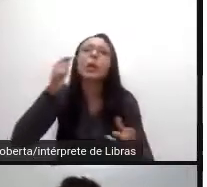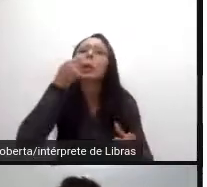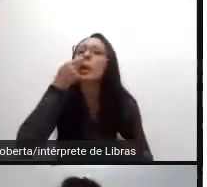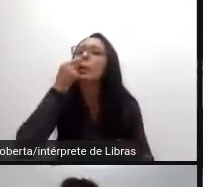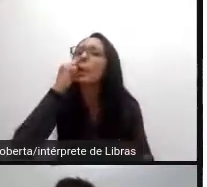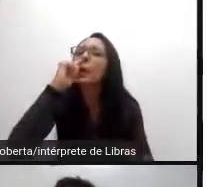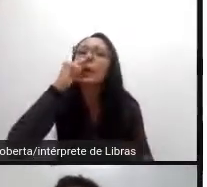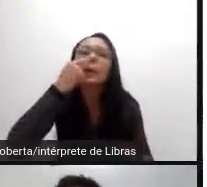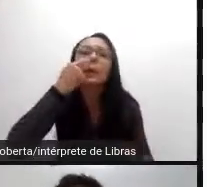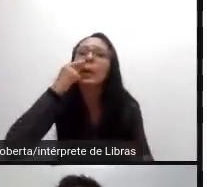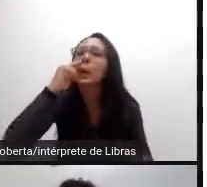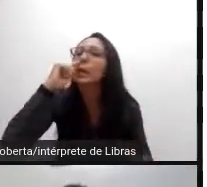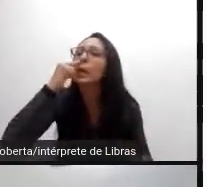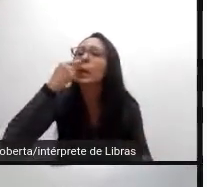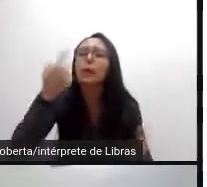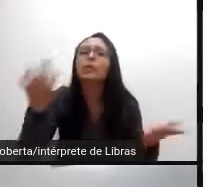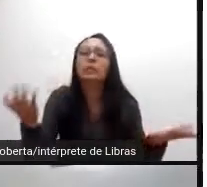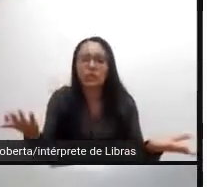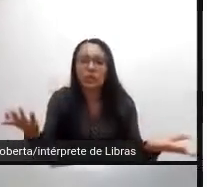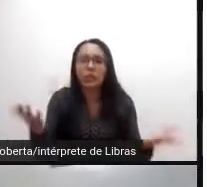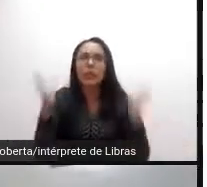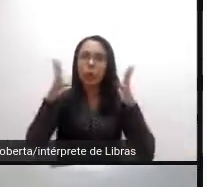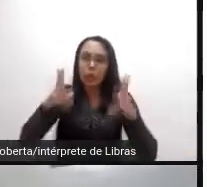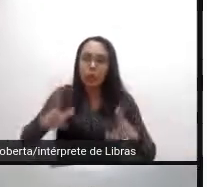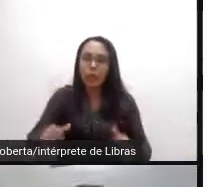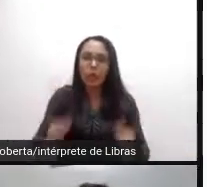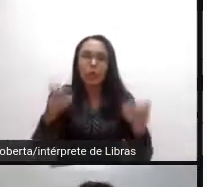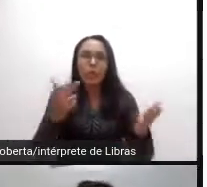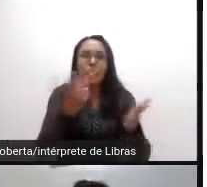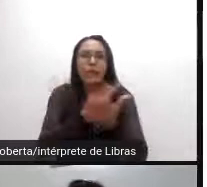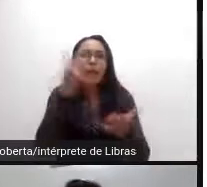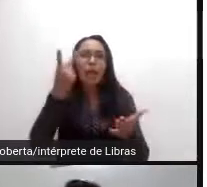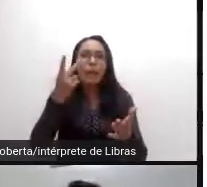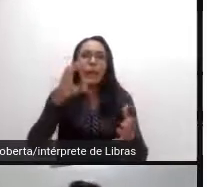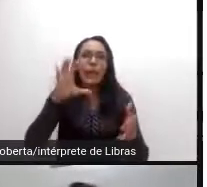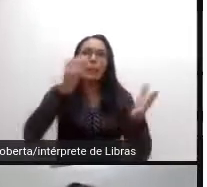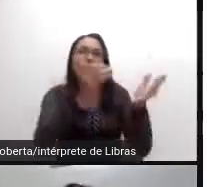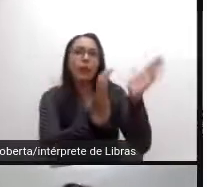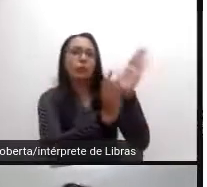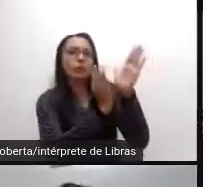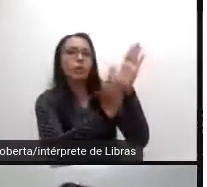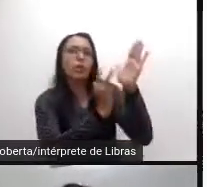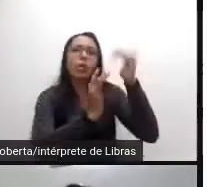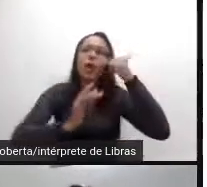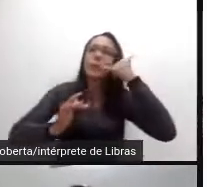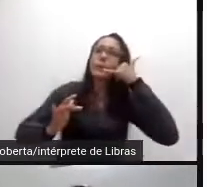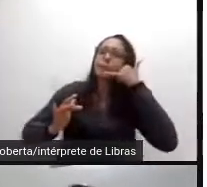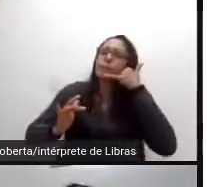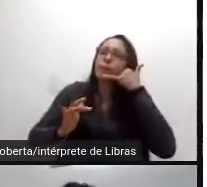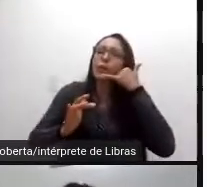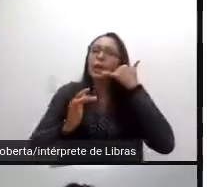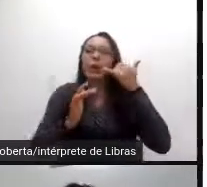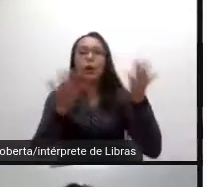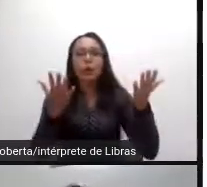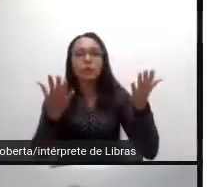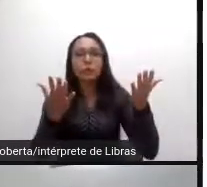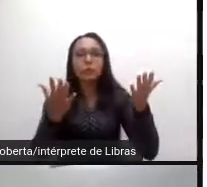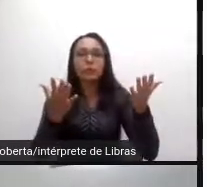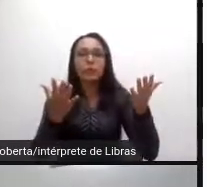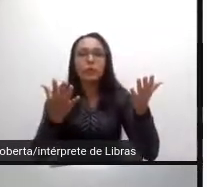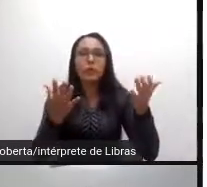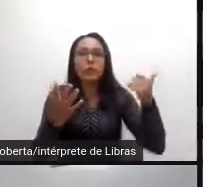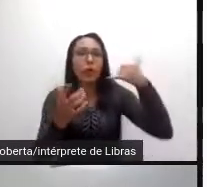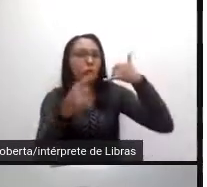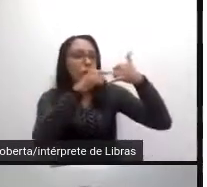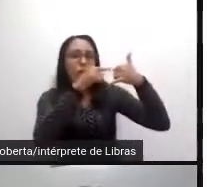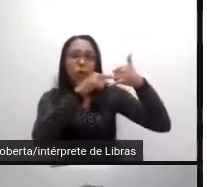pessoal fala, limpando o nariz. E aí, de repente, eu peguei no meu celular, sem lavar a minha mão, eu estou infectando o meu celular. Aí